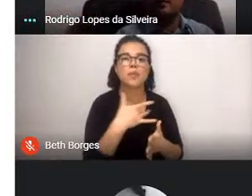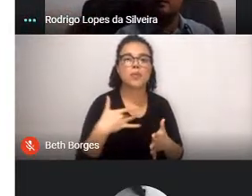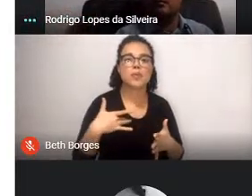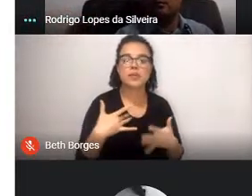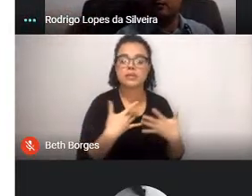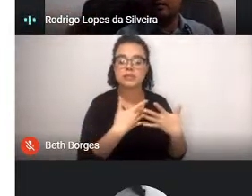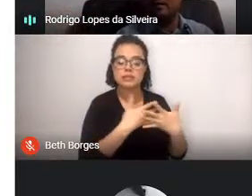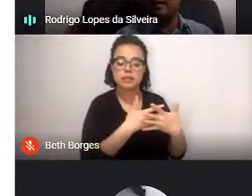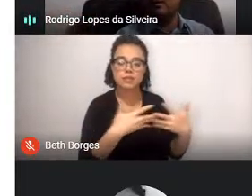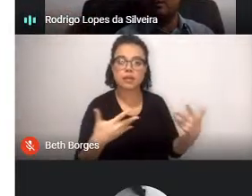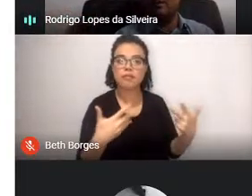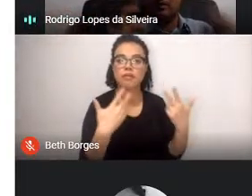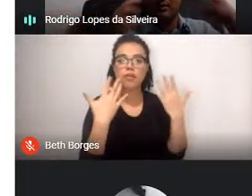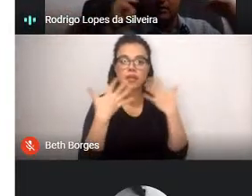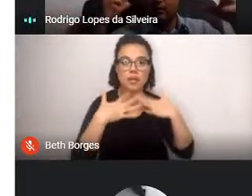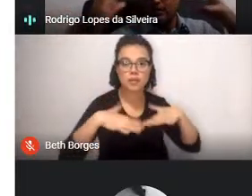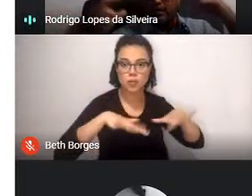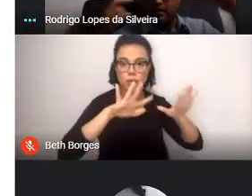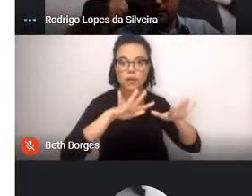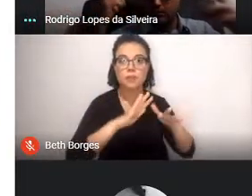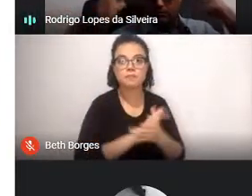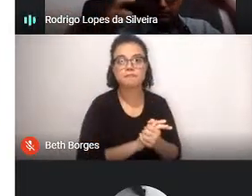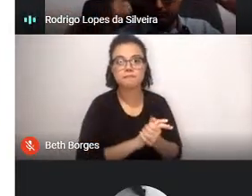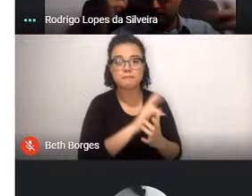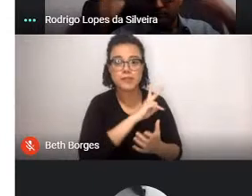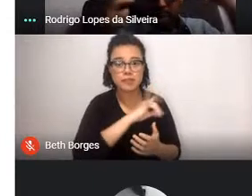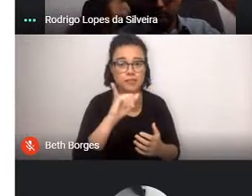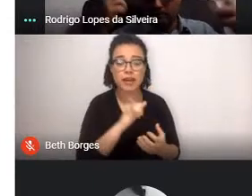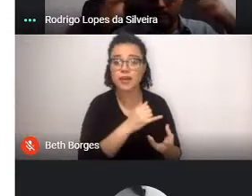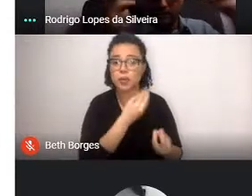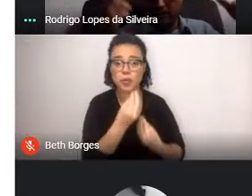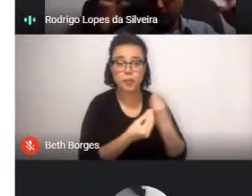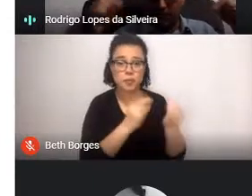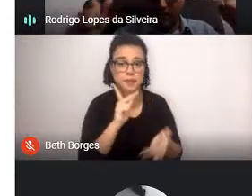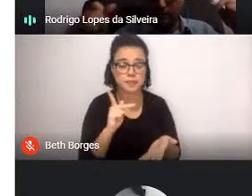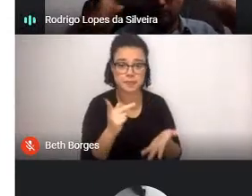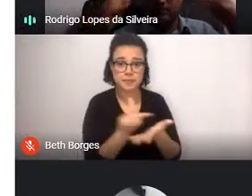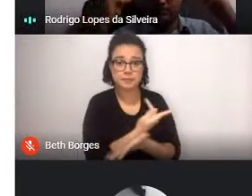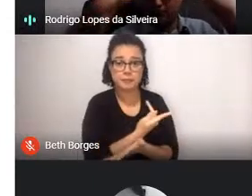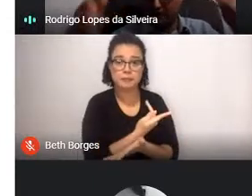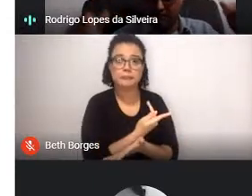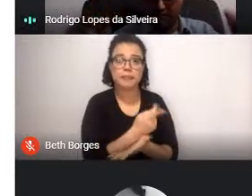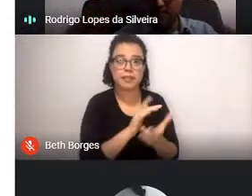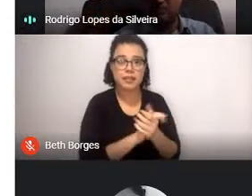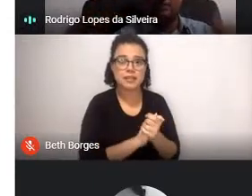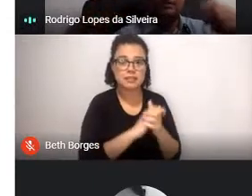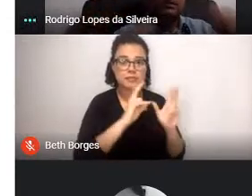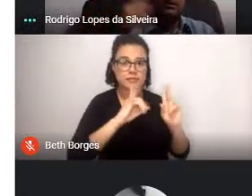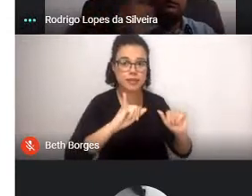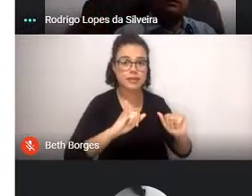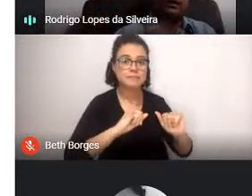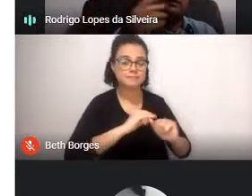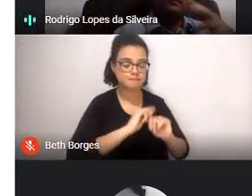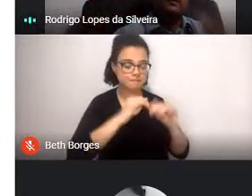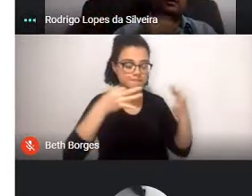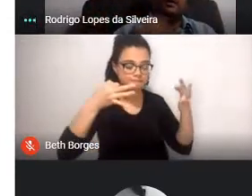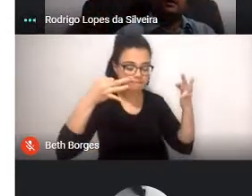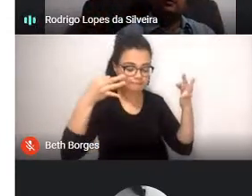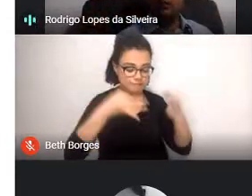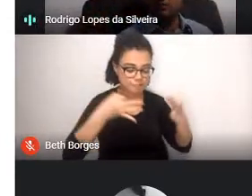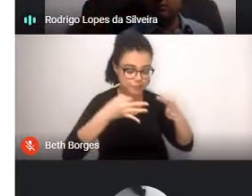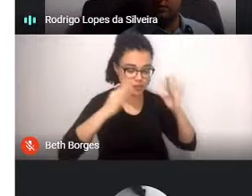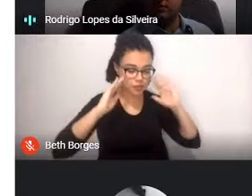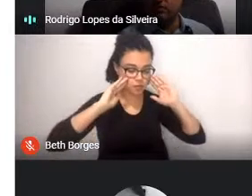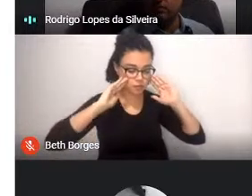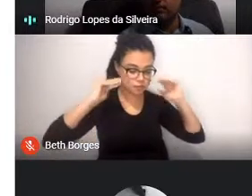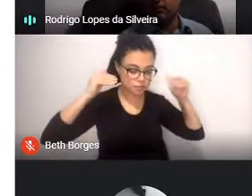específico, porque aí ela já vai ficar com aquilo tão fissurado, ou seja, fixo na mente, que vai querendo